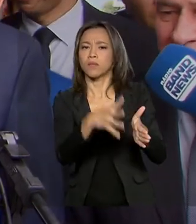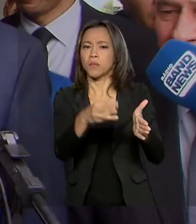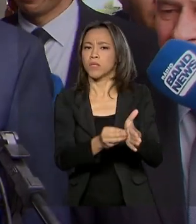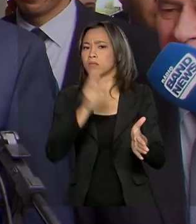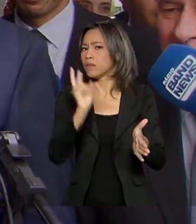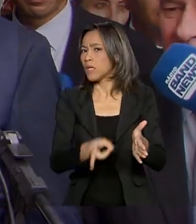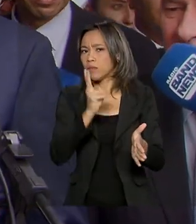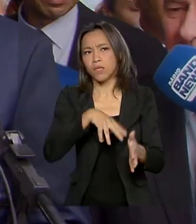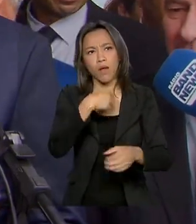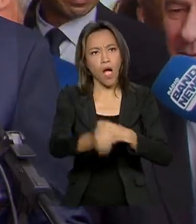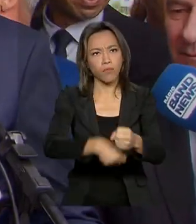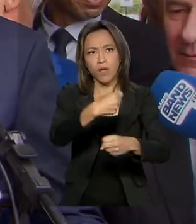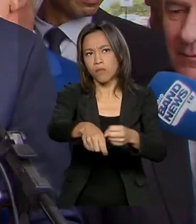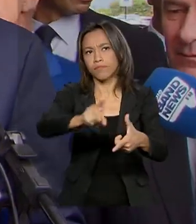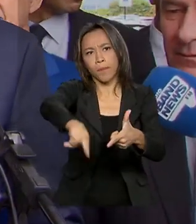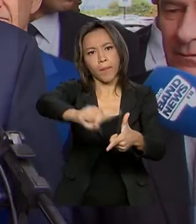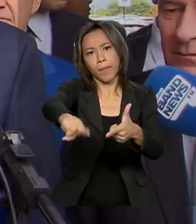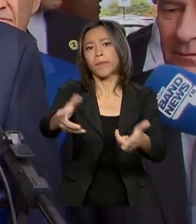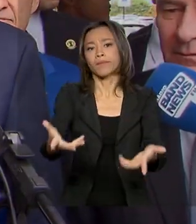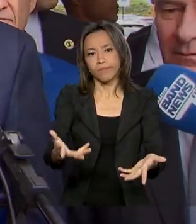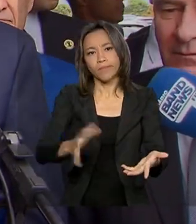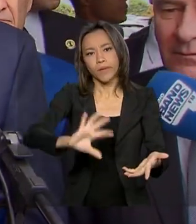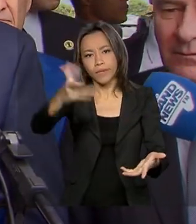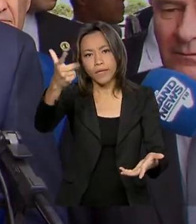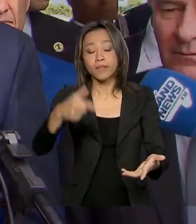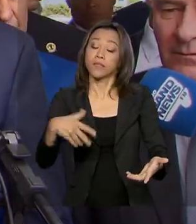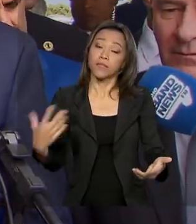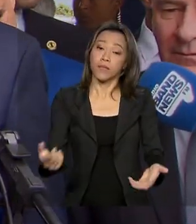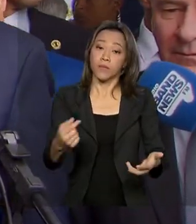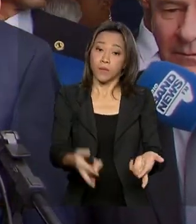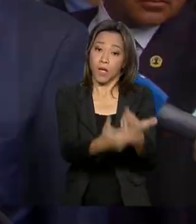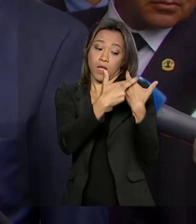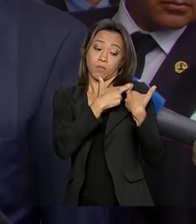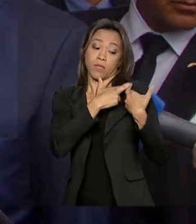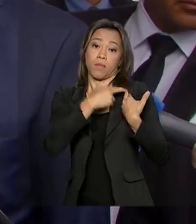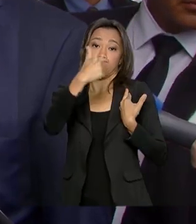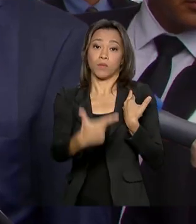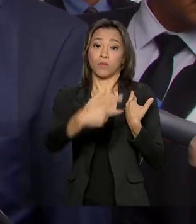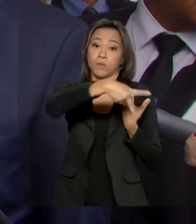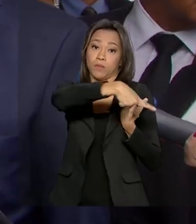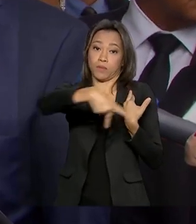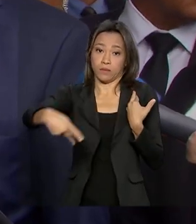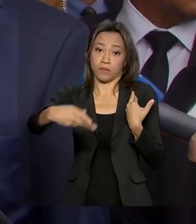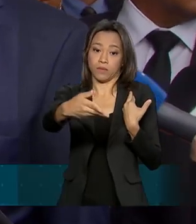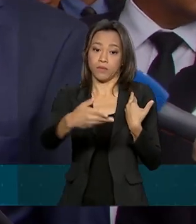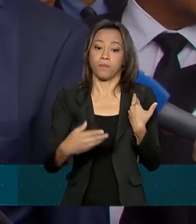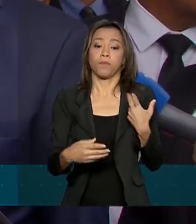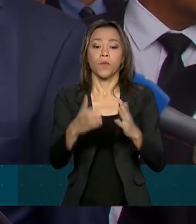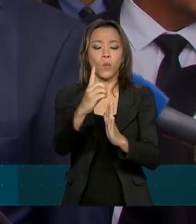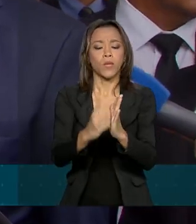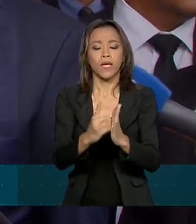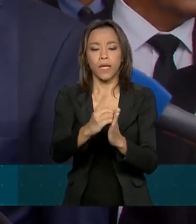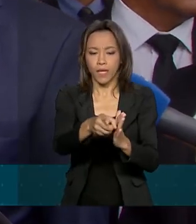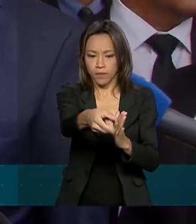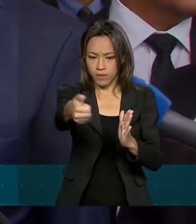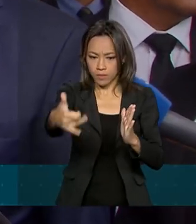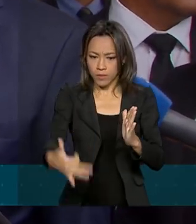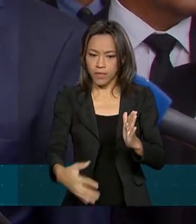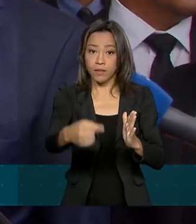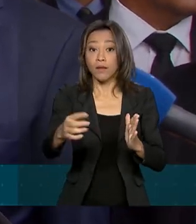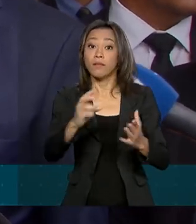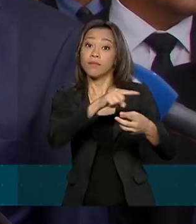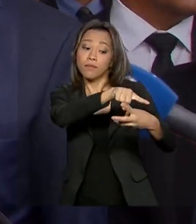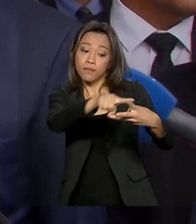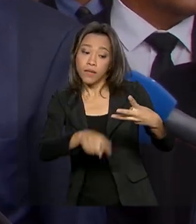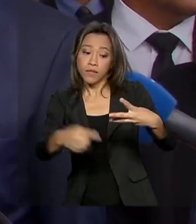acontece. E o Jair Bolsonaro que está encarregado de coordenar isso tudo. O decreto vai se nortear em cima daquelas três ações